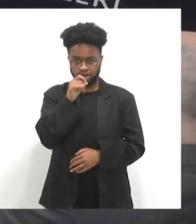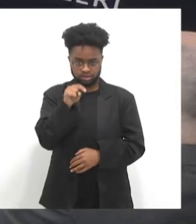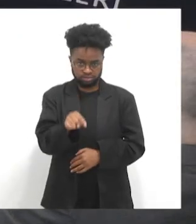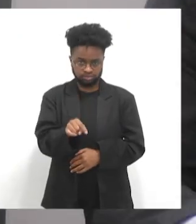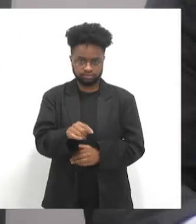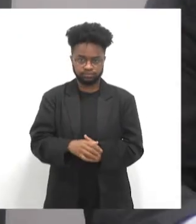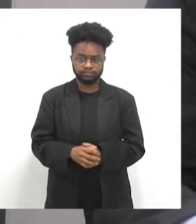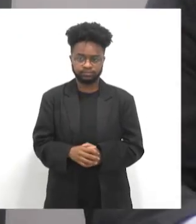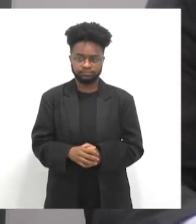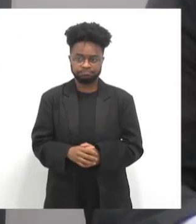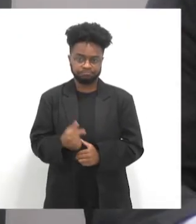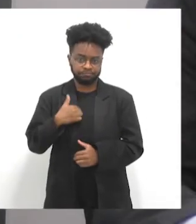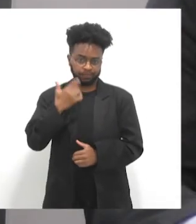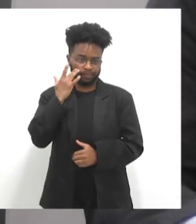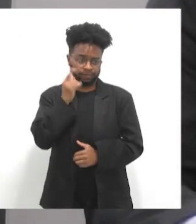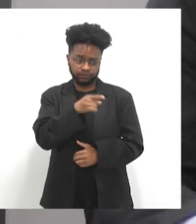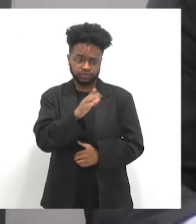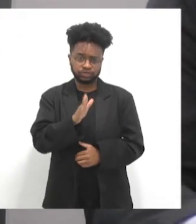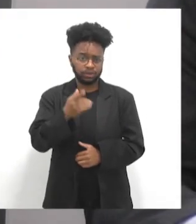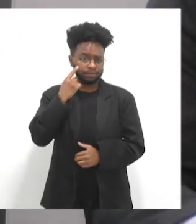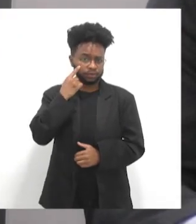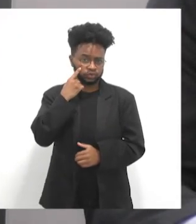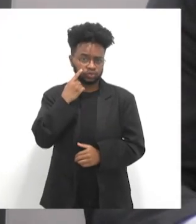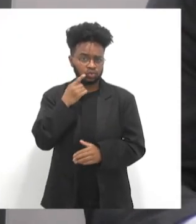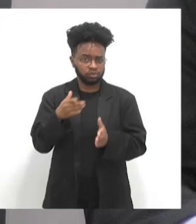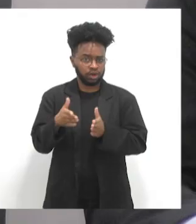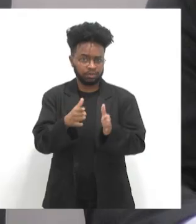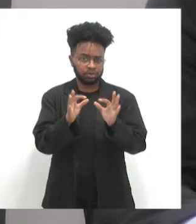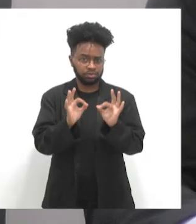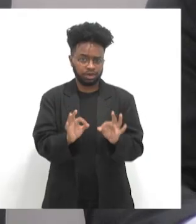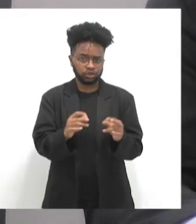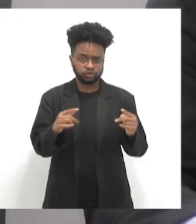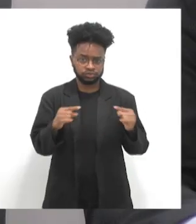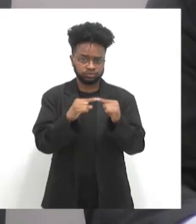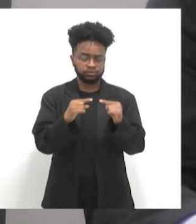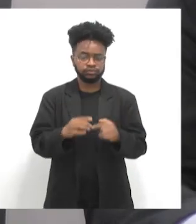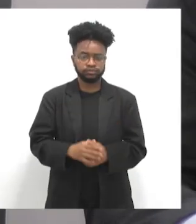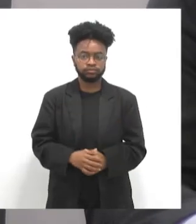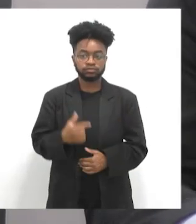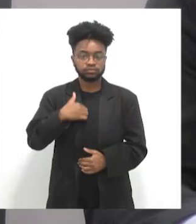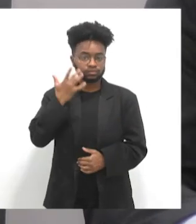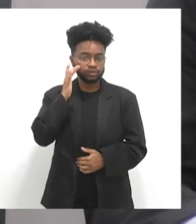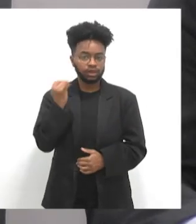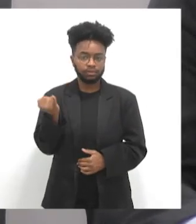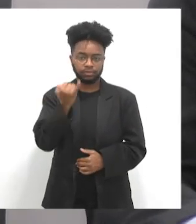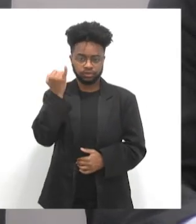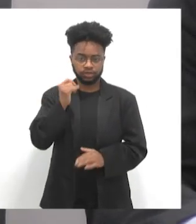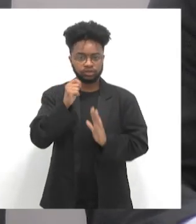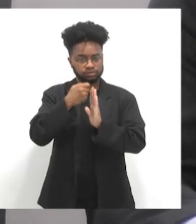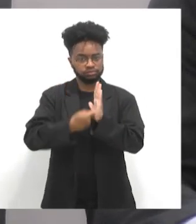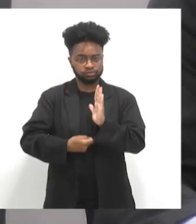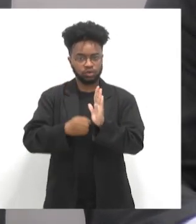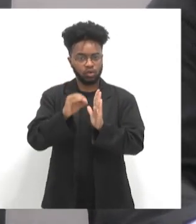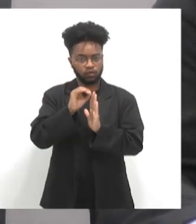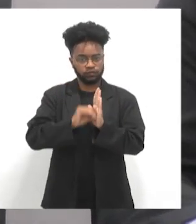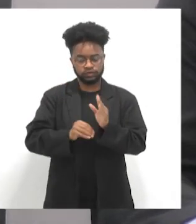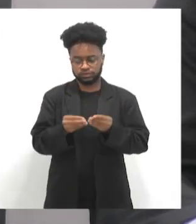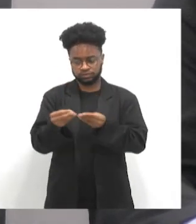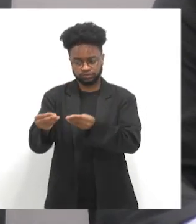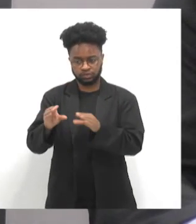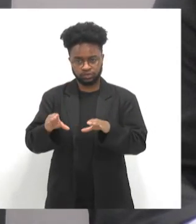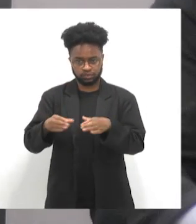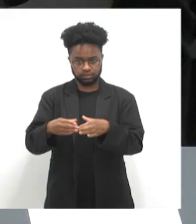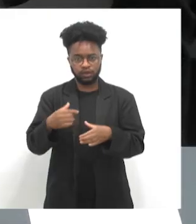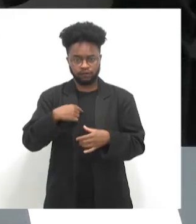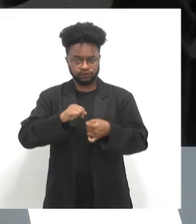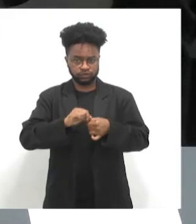aí acho que Vossa Excelência já tinha pensado nessa direção. Eu acho que é importante oficiar por escrito a comissão e eu gostaria